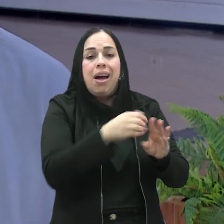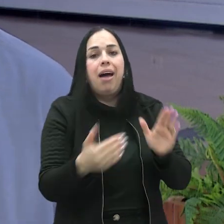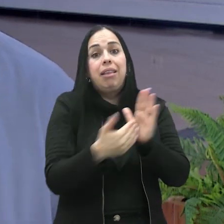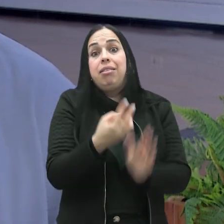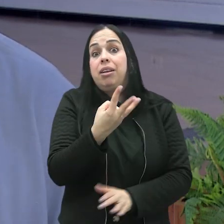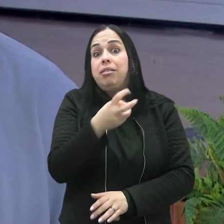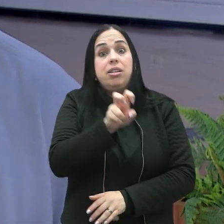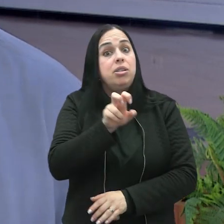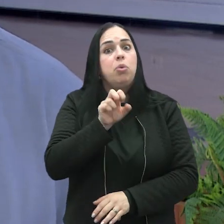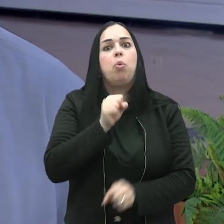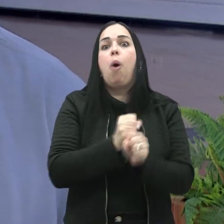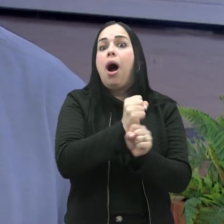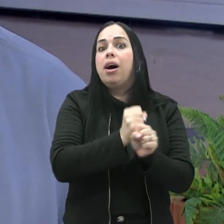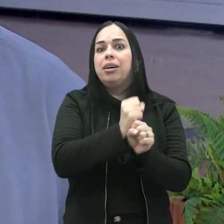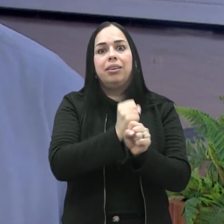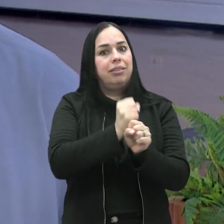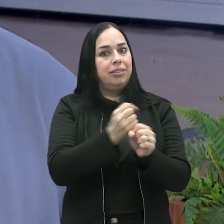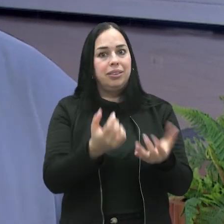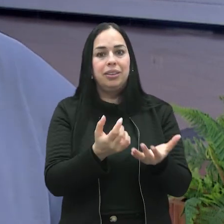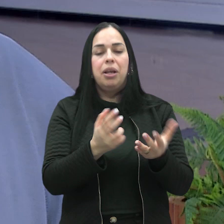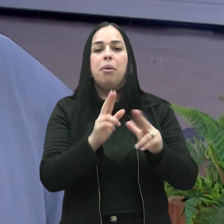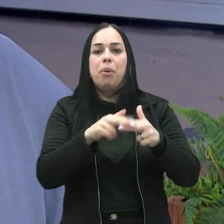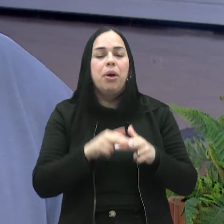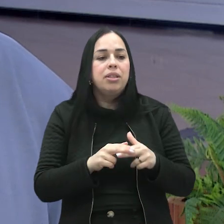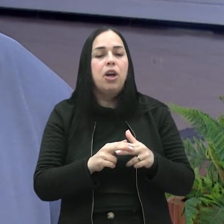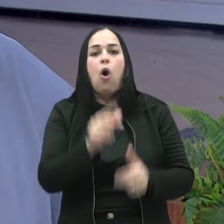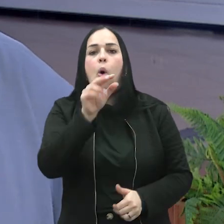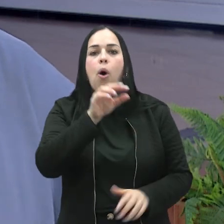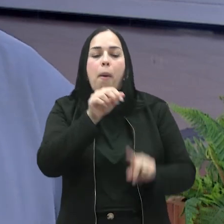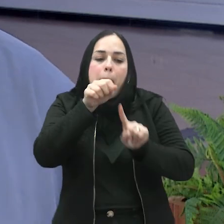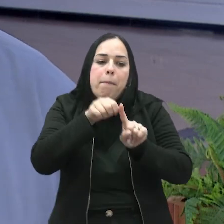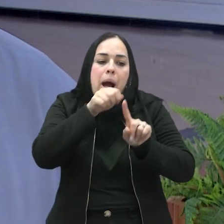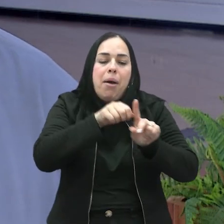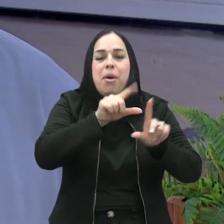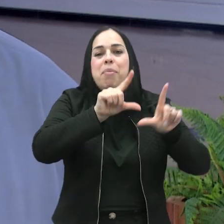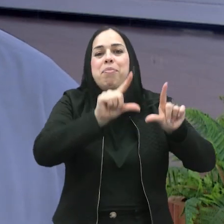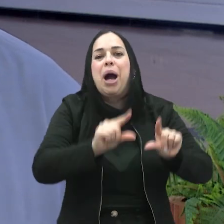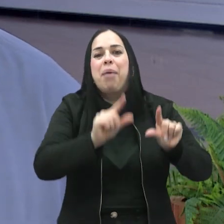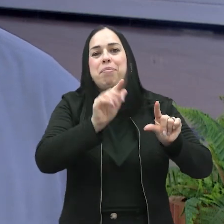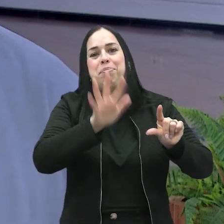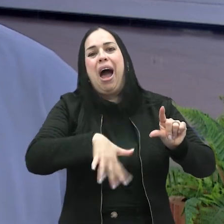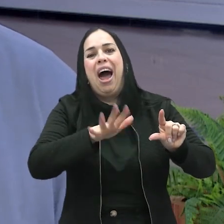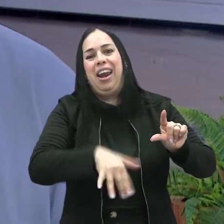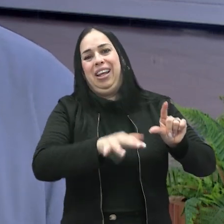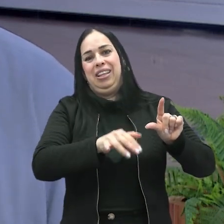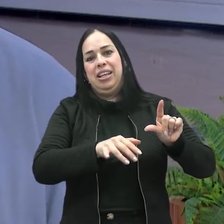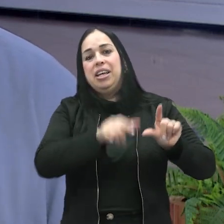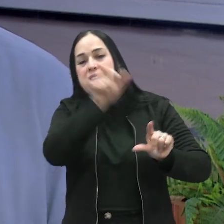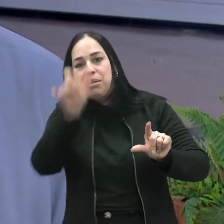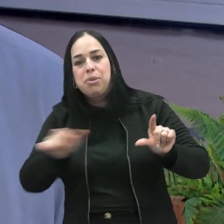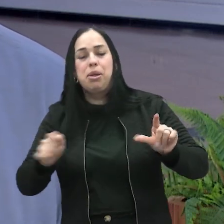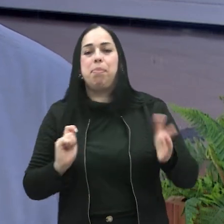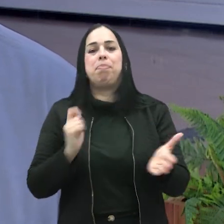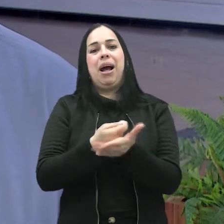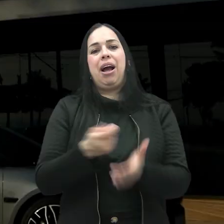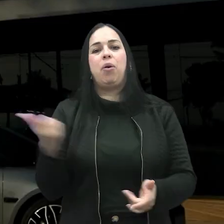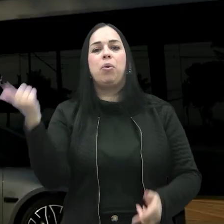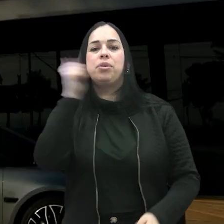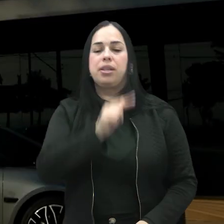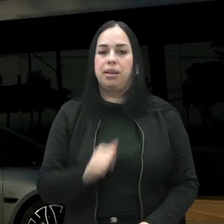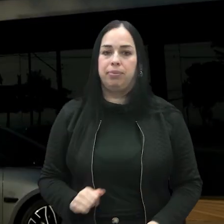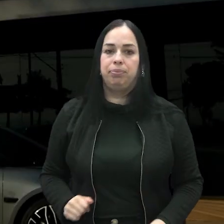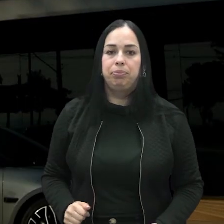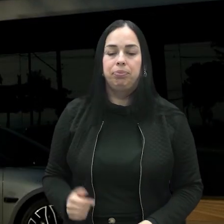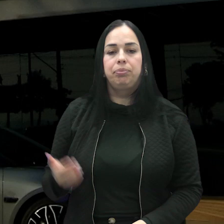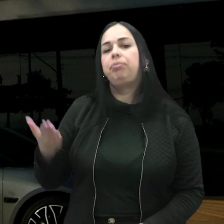até 35 anos para você pagar. E aí faz com que a prestação fique baixa, que as pessoas têm condições de pagar.